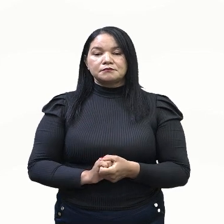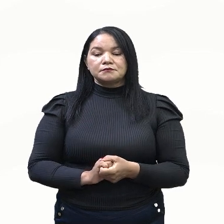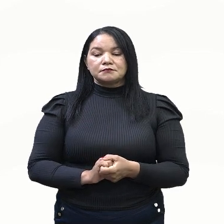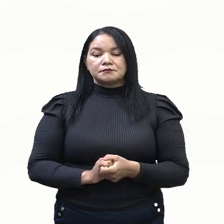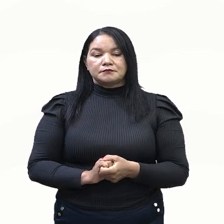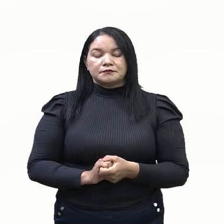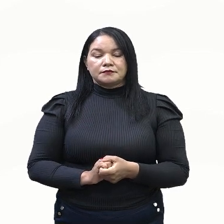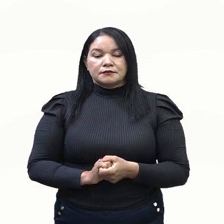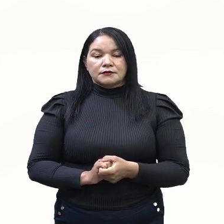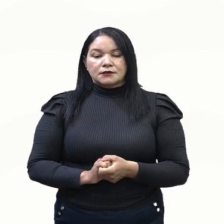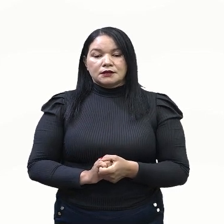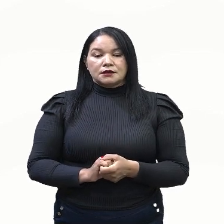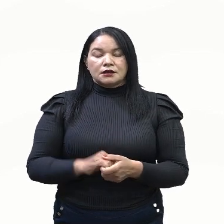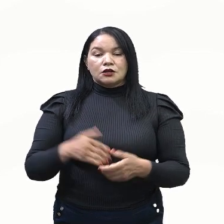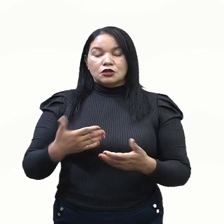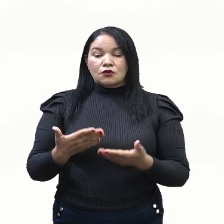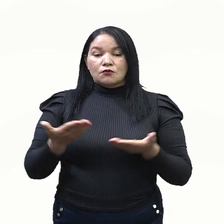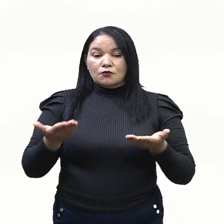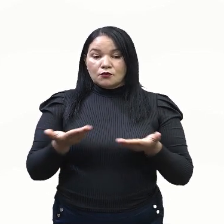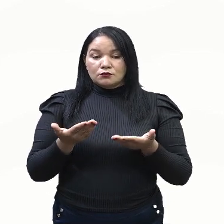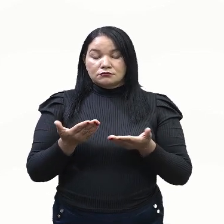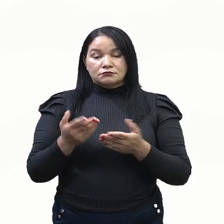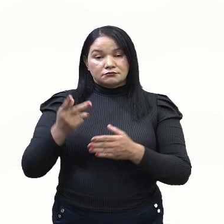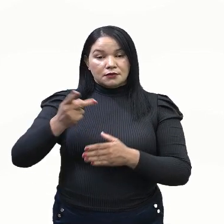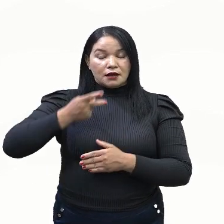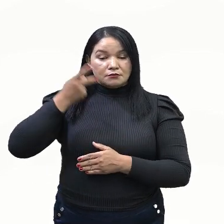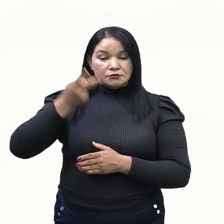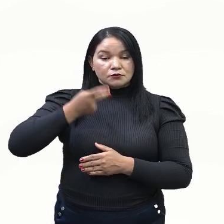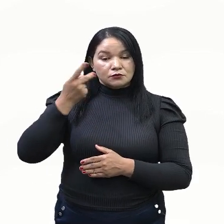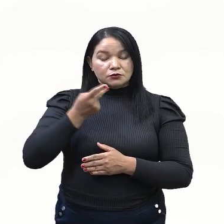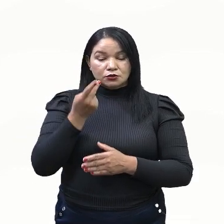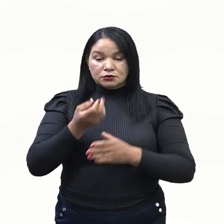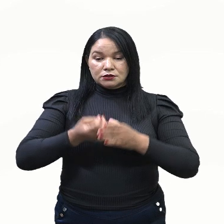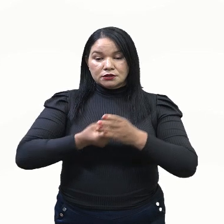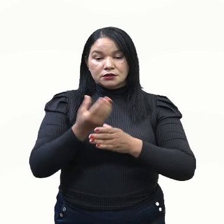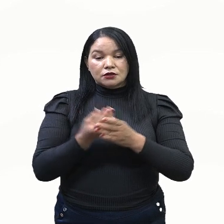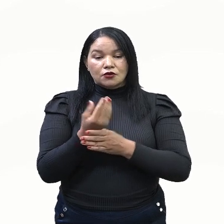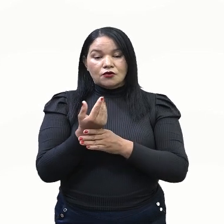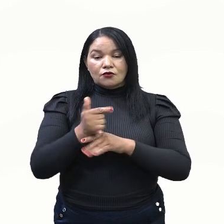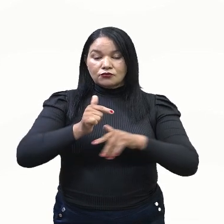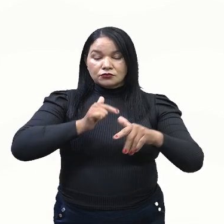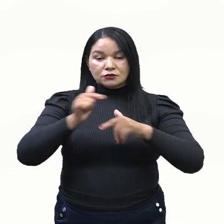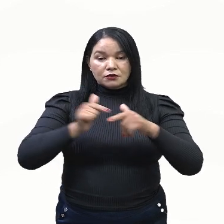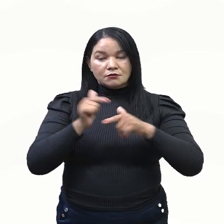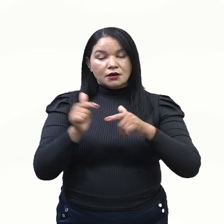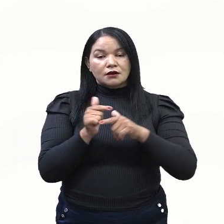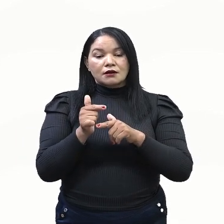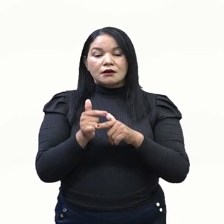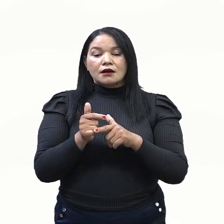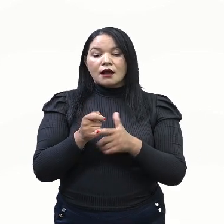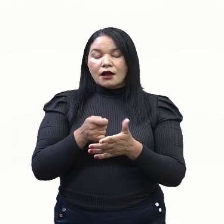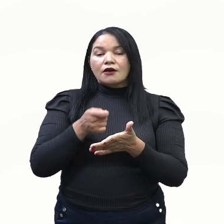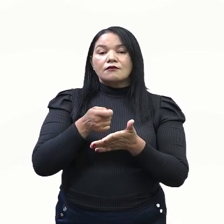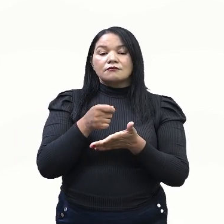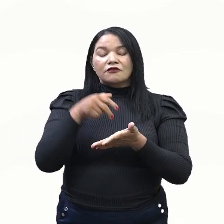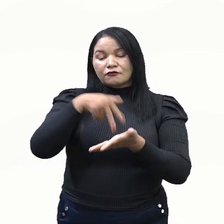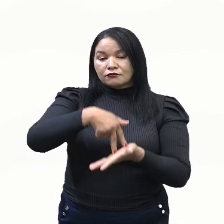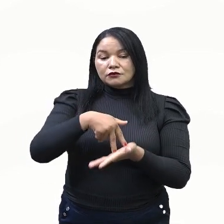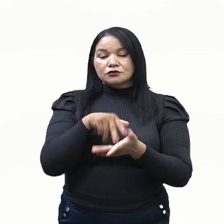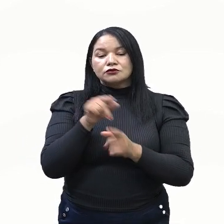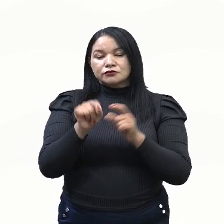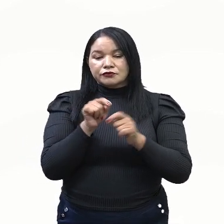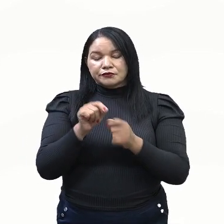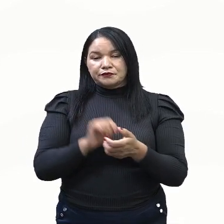E para isso, haverá aí também políticas de ação afirmativa. O que vai acontecer nesse momento,